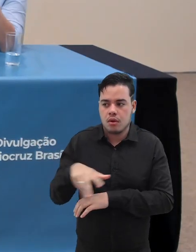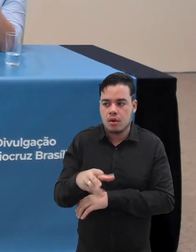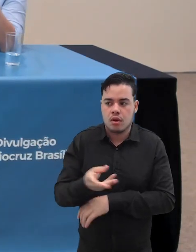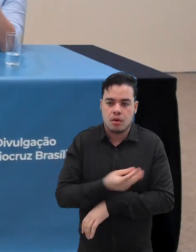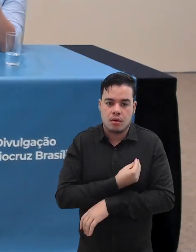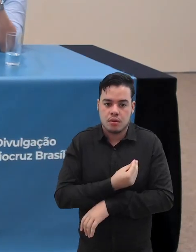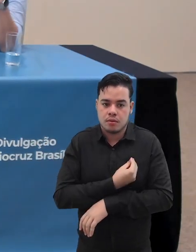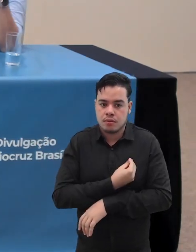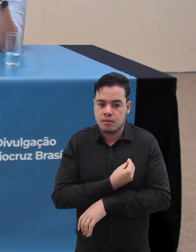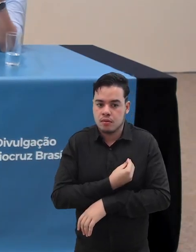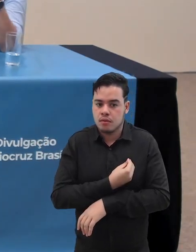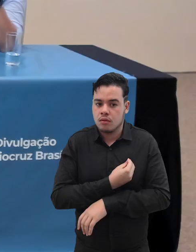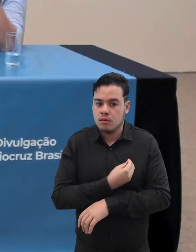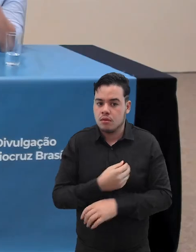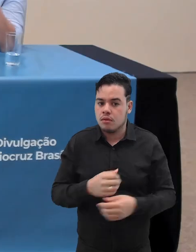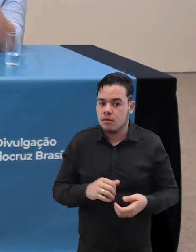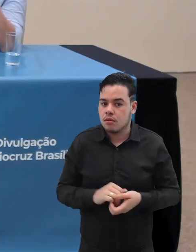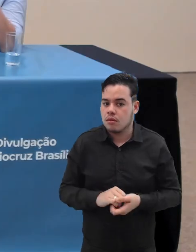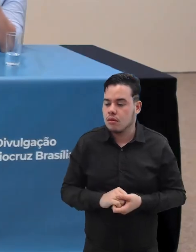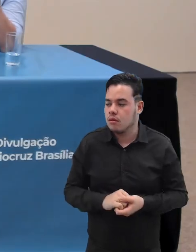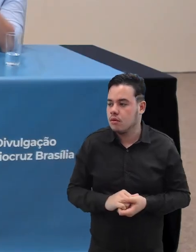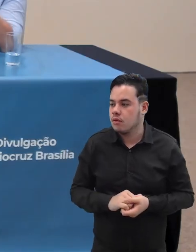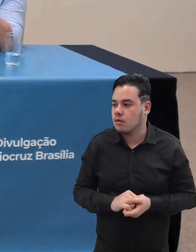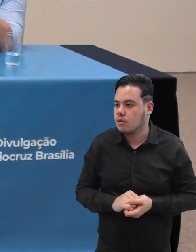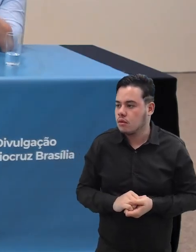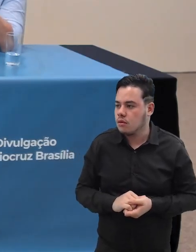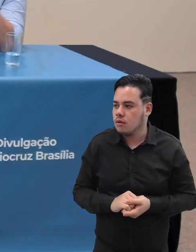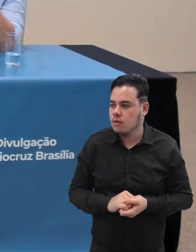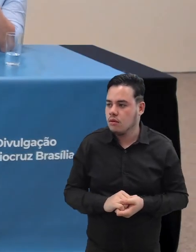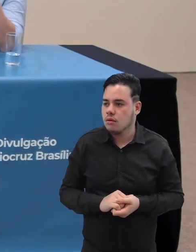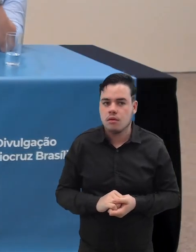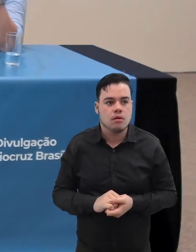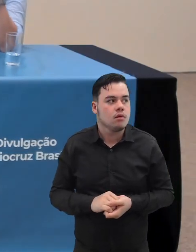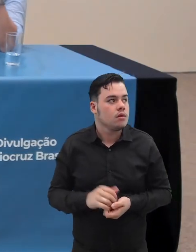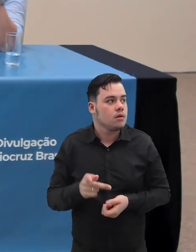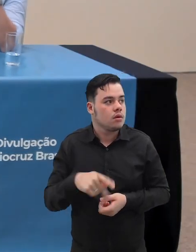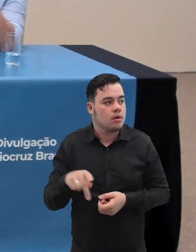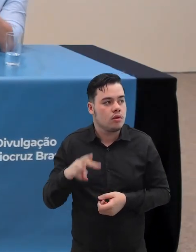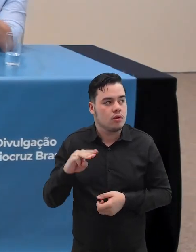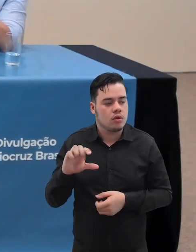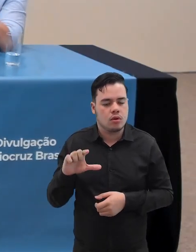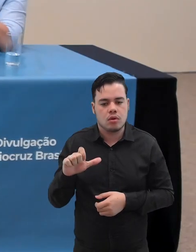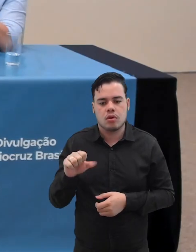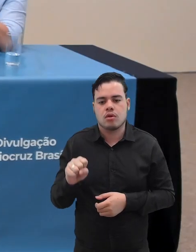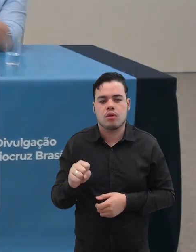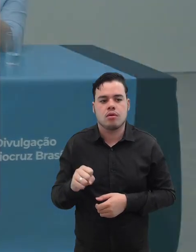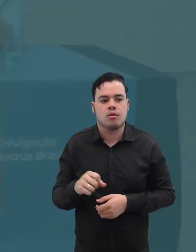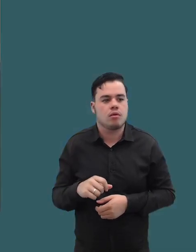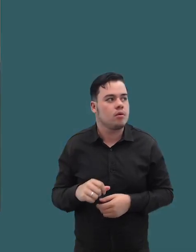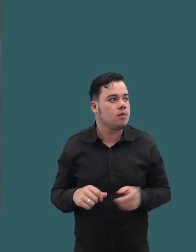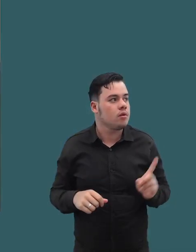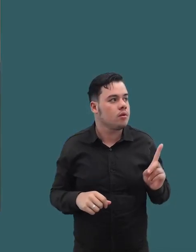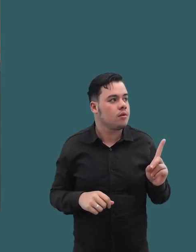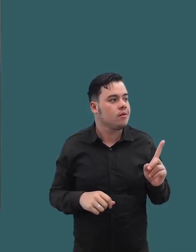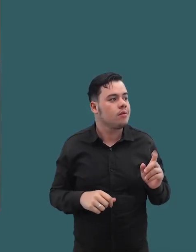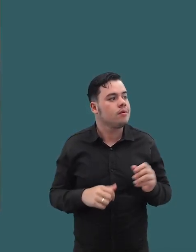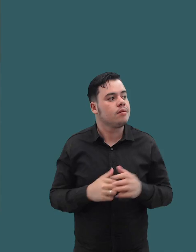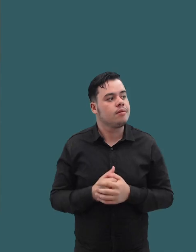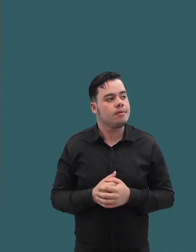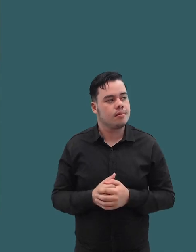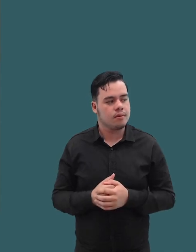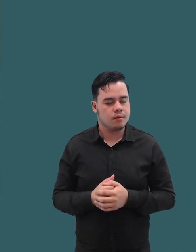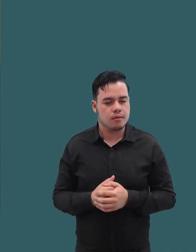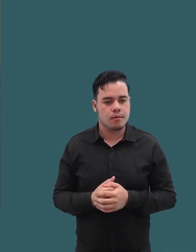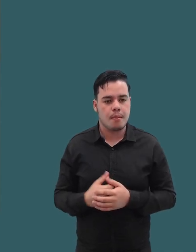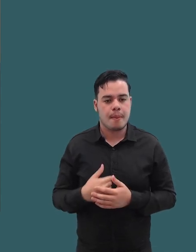alguém mais quiser fazer uma pergunta para o próximo bloco, já pode começar, né? Então, professor Wilson, por favor. Pois não. Eu